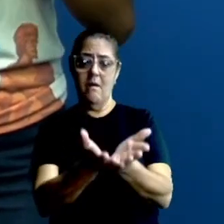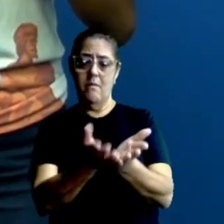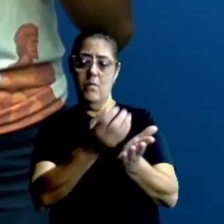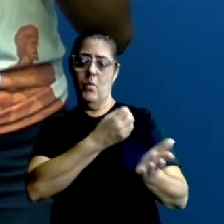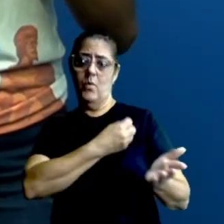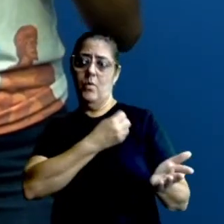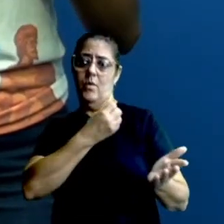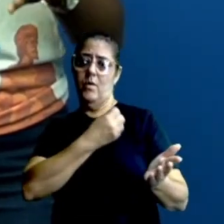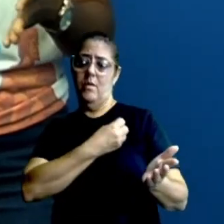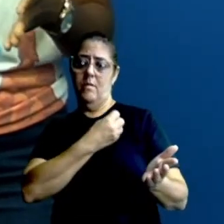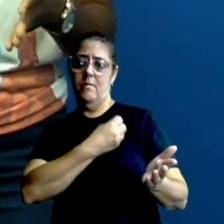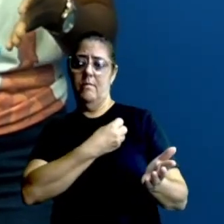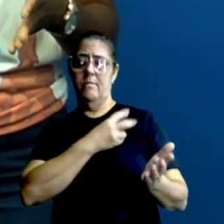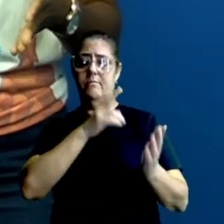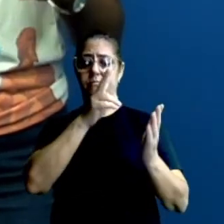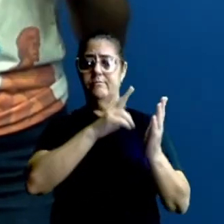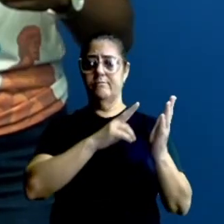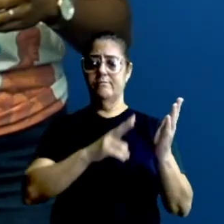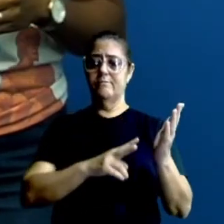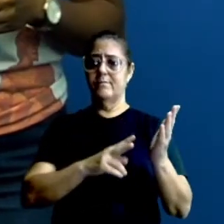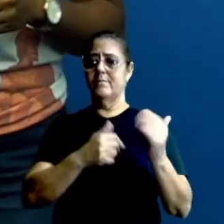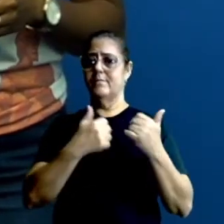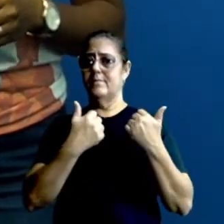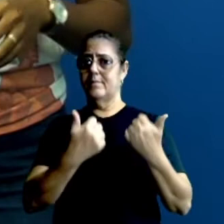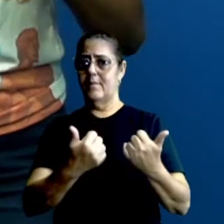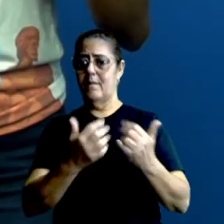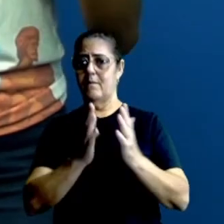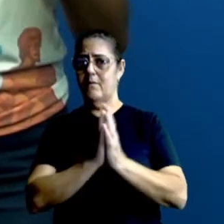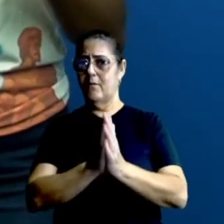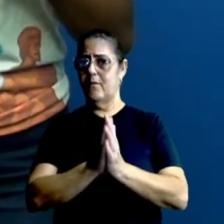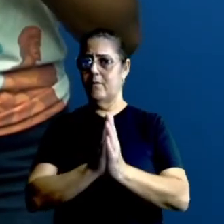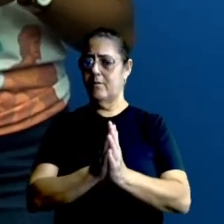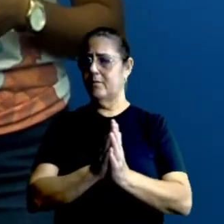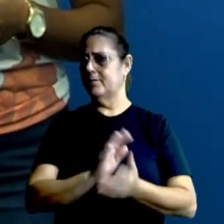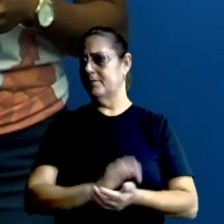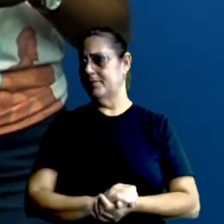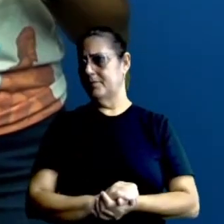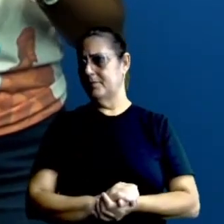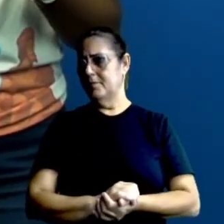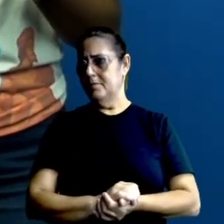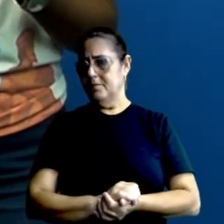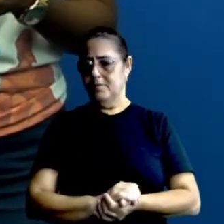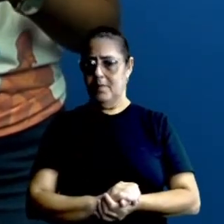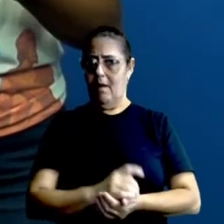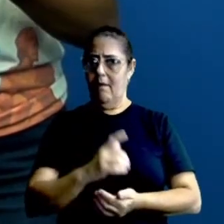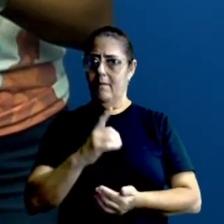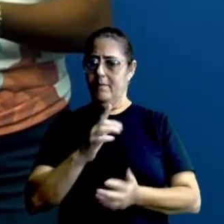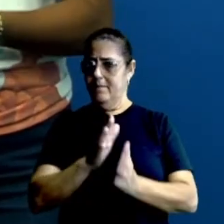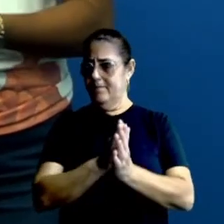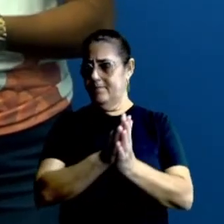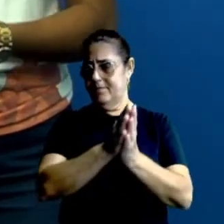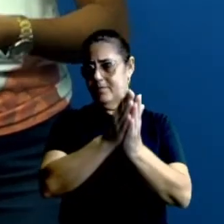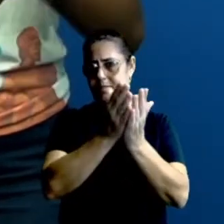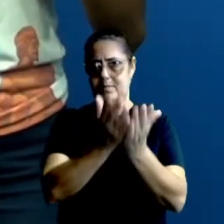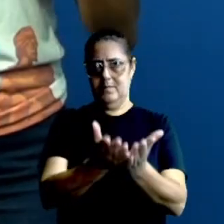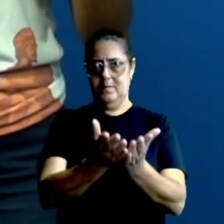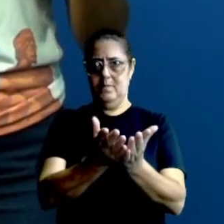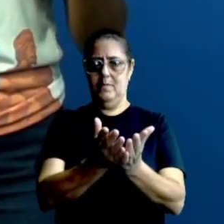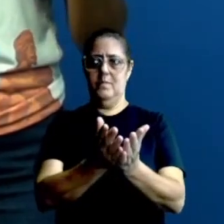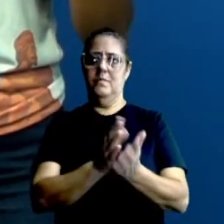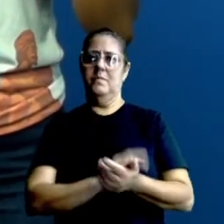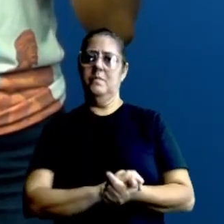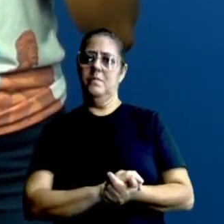página 9 por favor E aí a expressão é outra senhor books on them and nine please